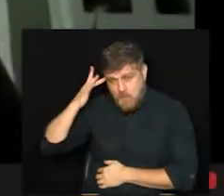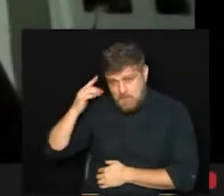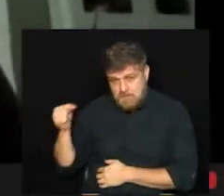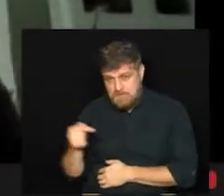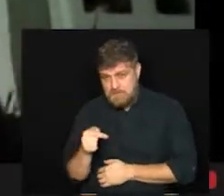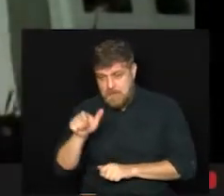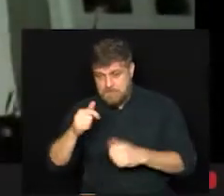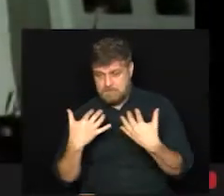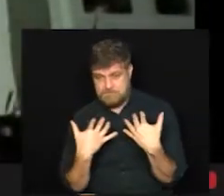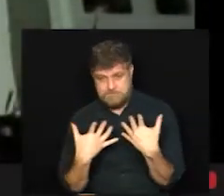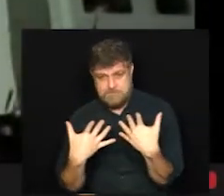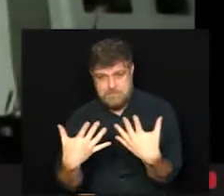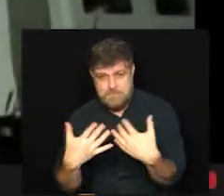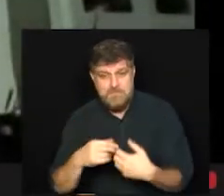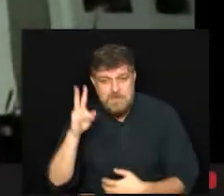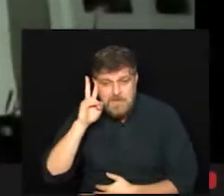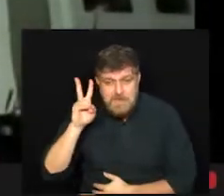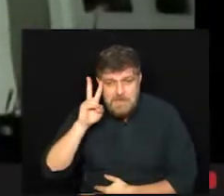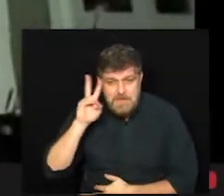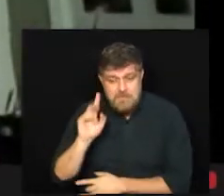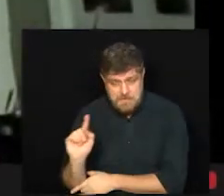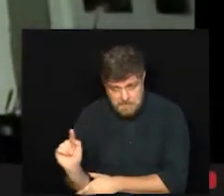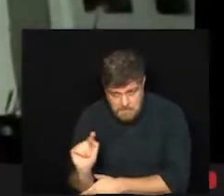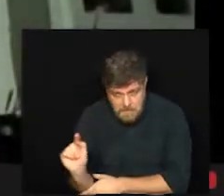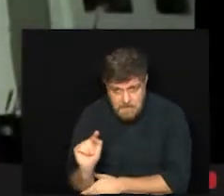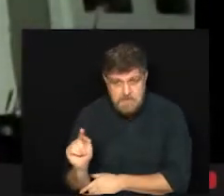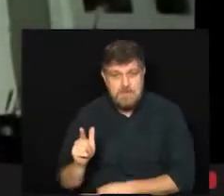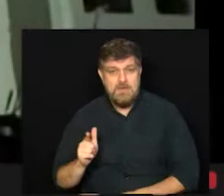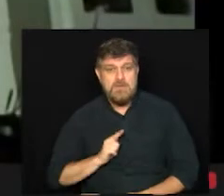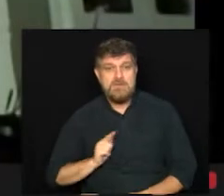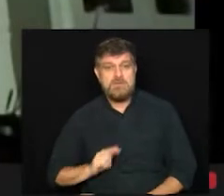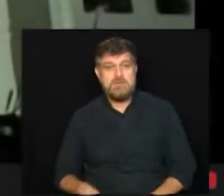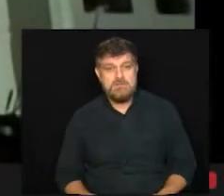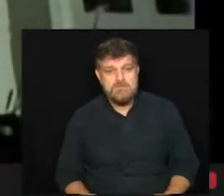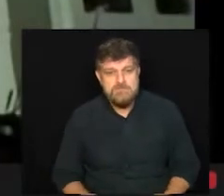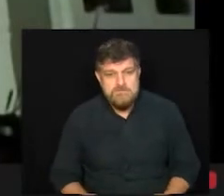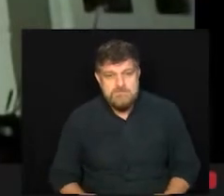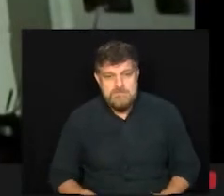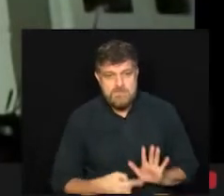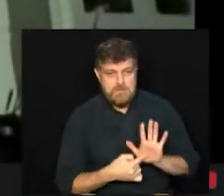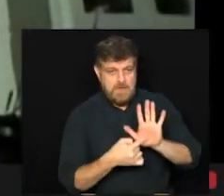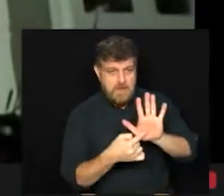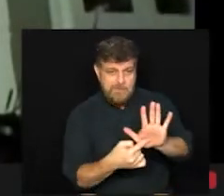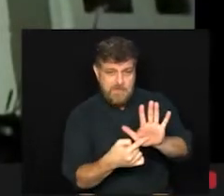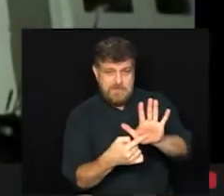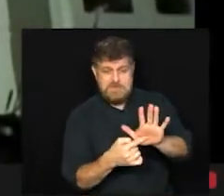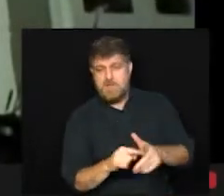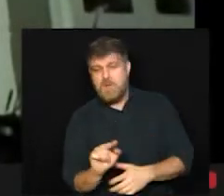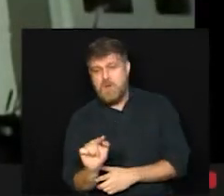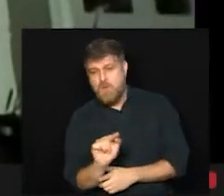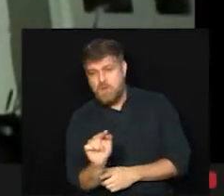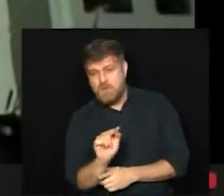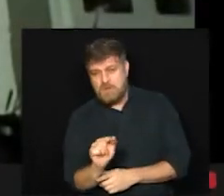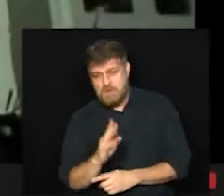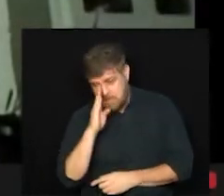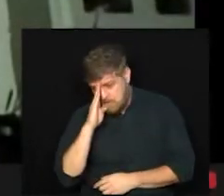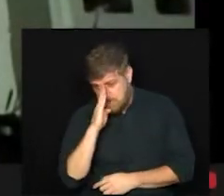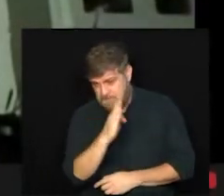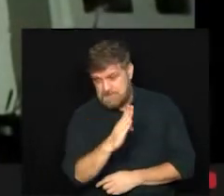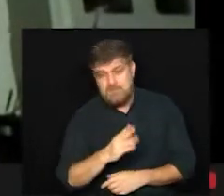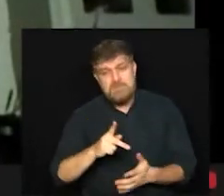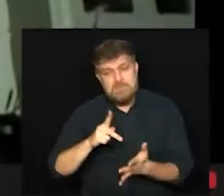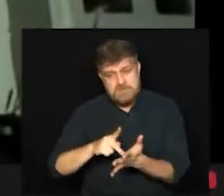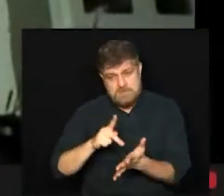nos acompanhando se lembra, né? Como um sinal, ela destaca como um sinal de que